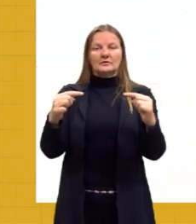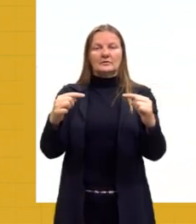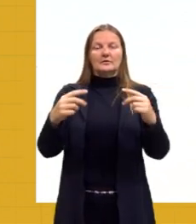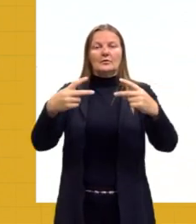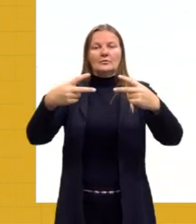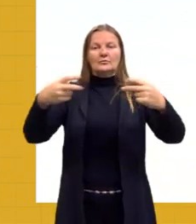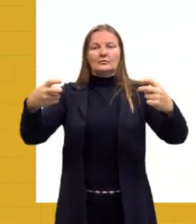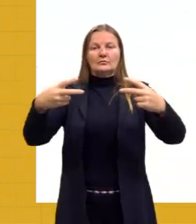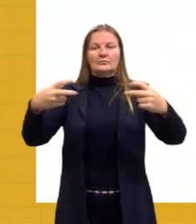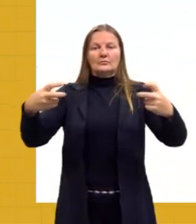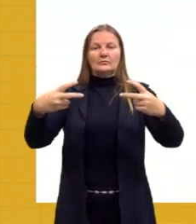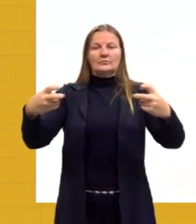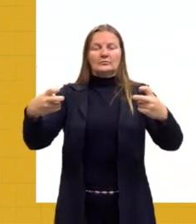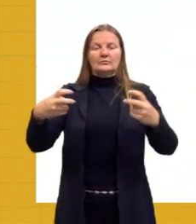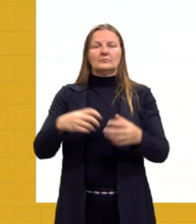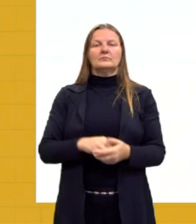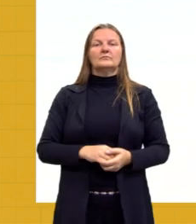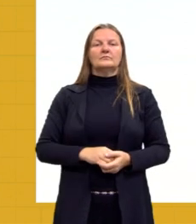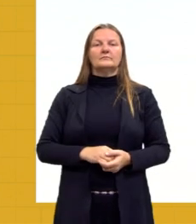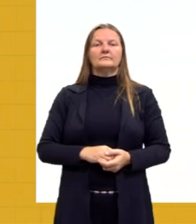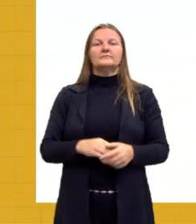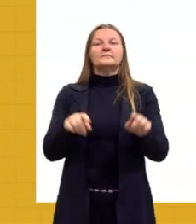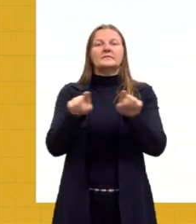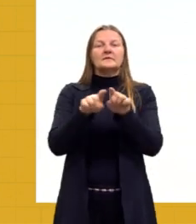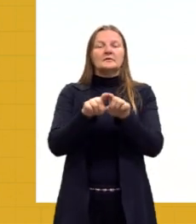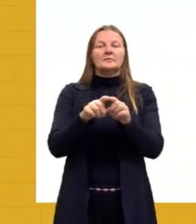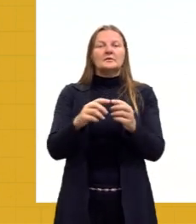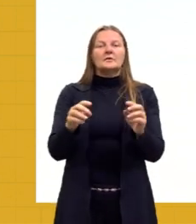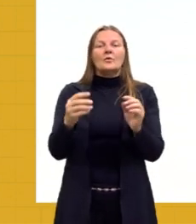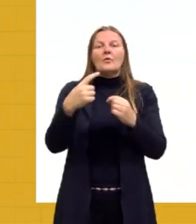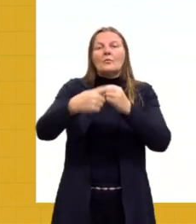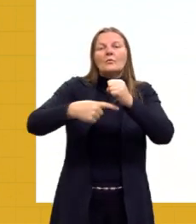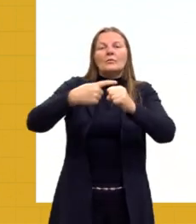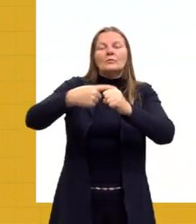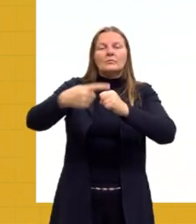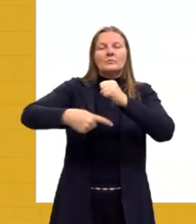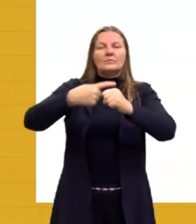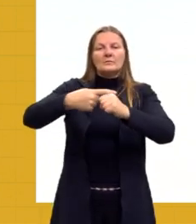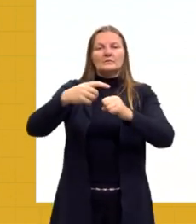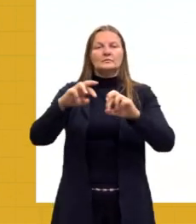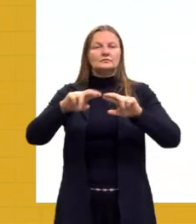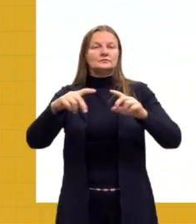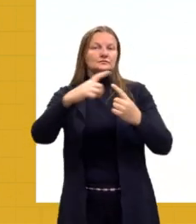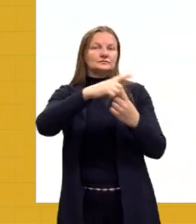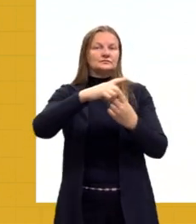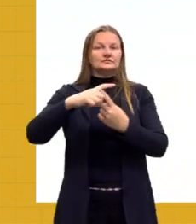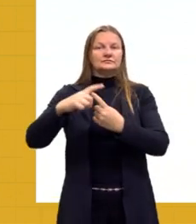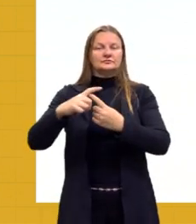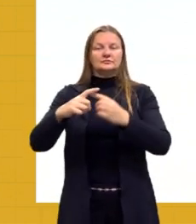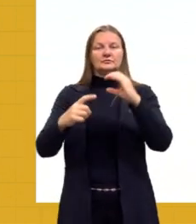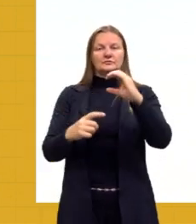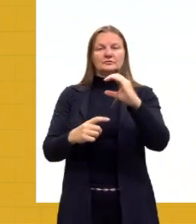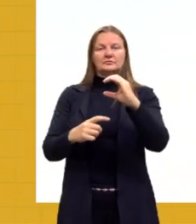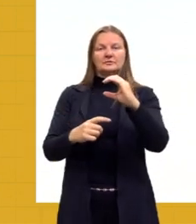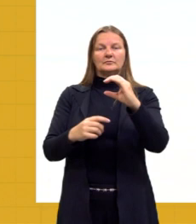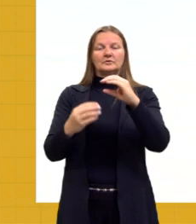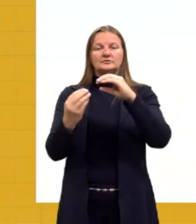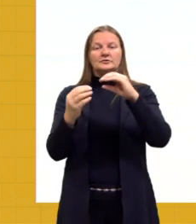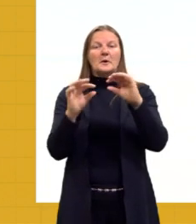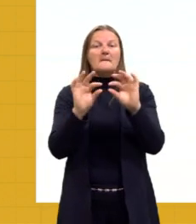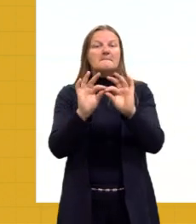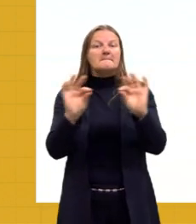que aí deixa a cadeia carbônica insaturada e conta a natureza dos átomos porque eu também posso ter uma cadeia carbônica homogênea